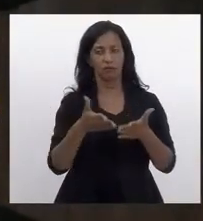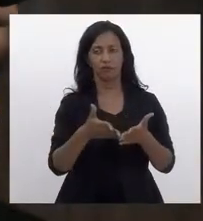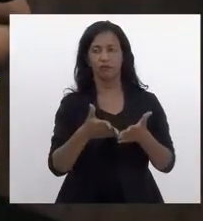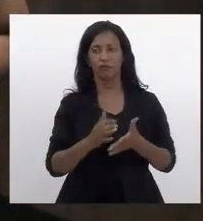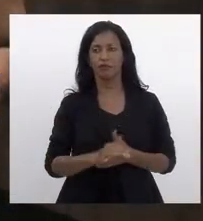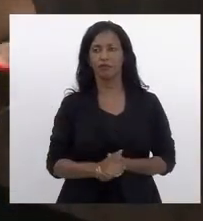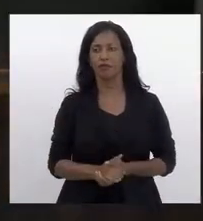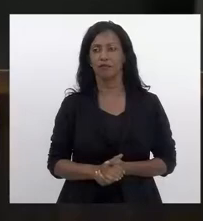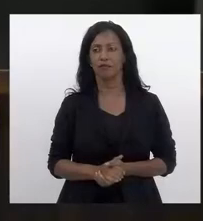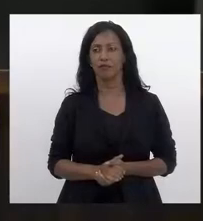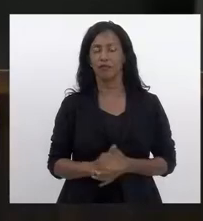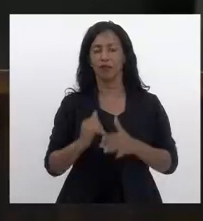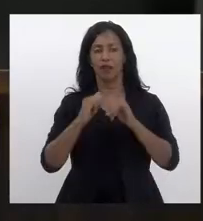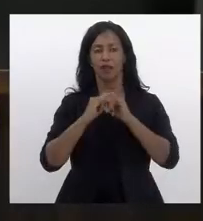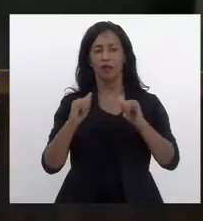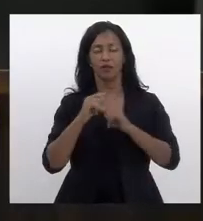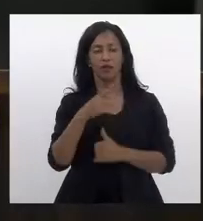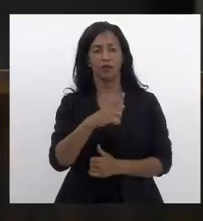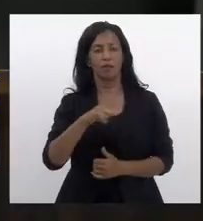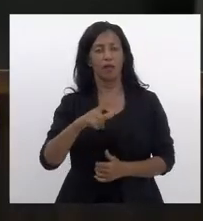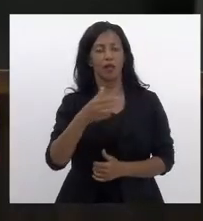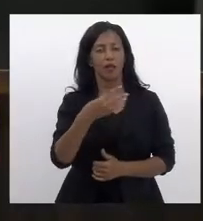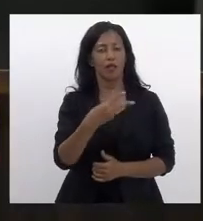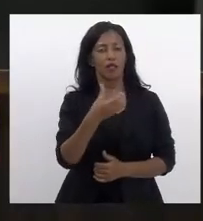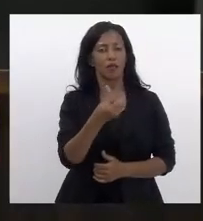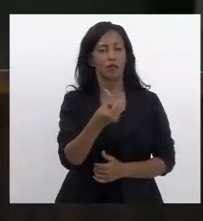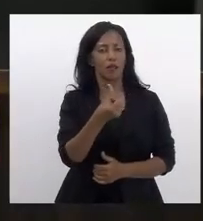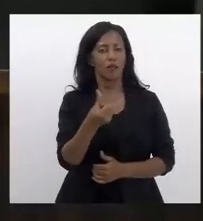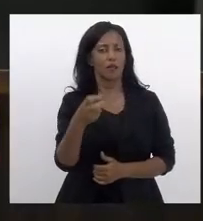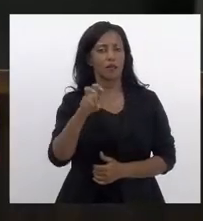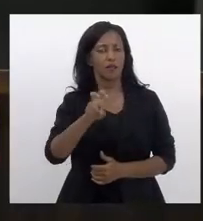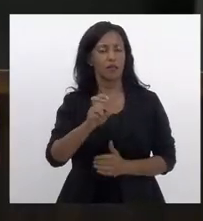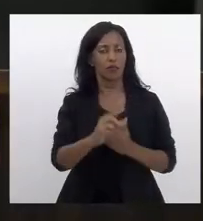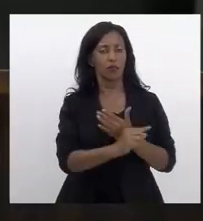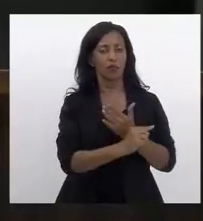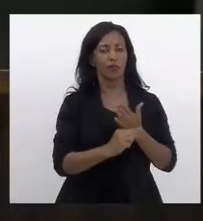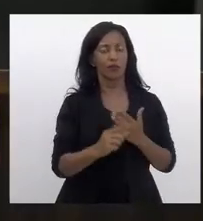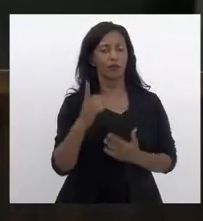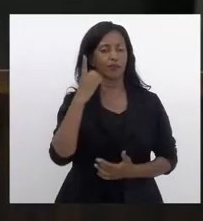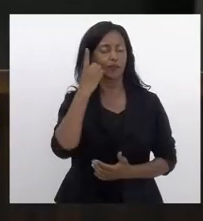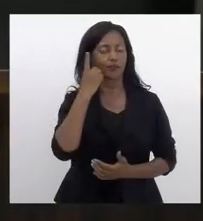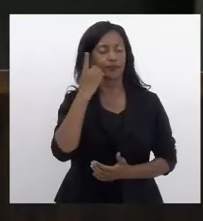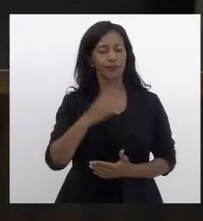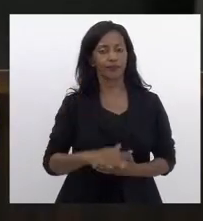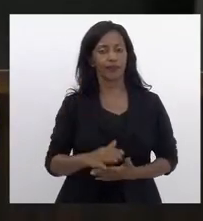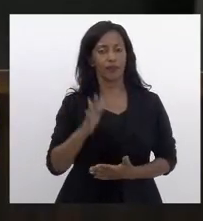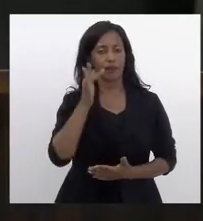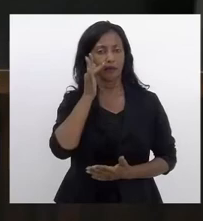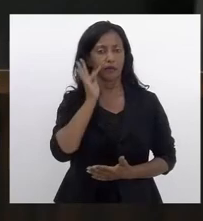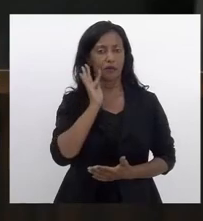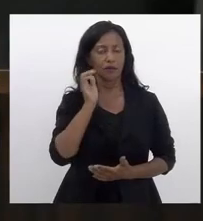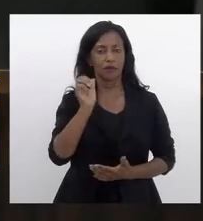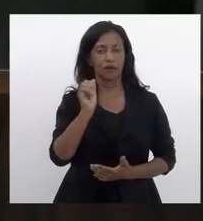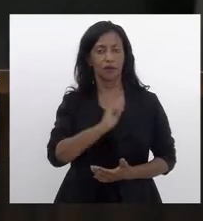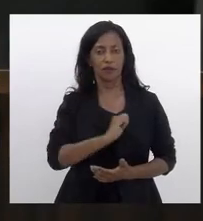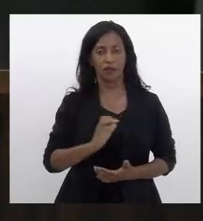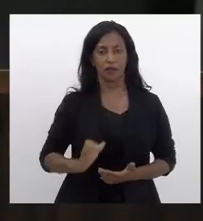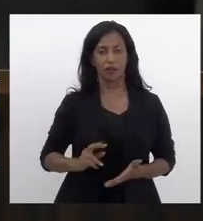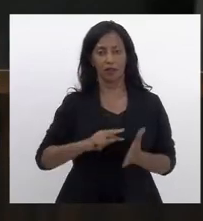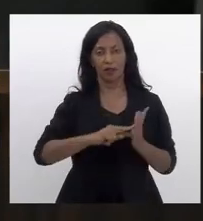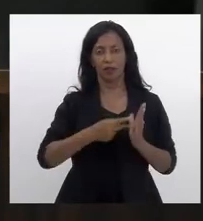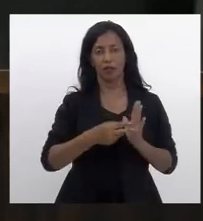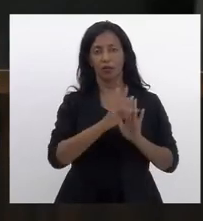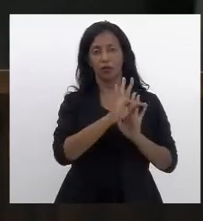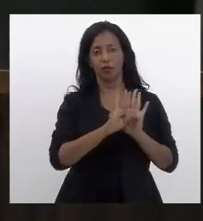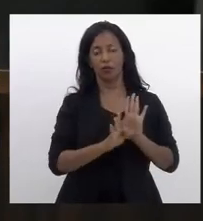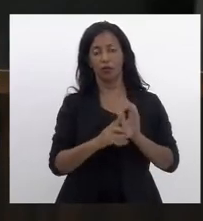Obrigado. Anuncio, projeto de lei 3665-21, de autoria dos deputados Flávio Serafini e André Siciliano, que altera a redação